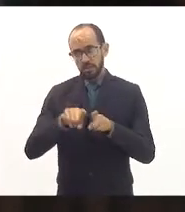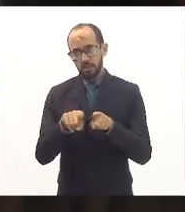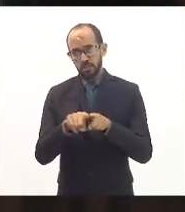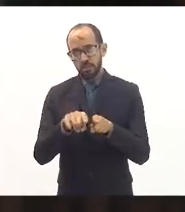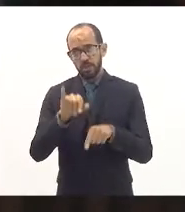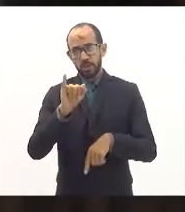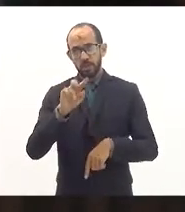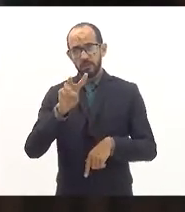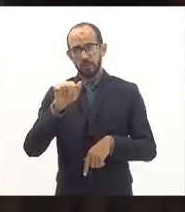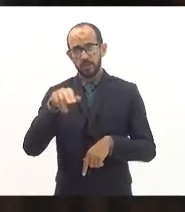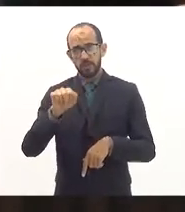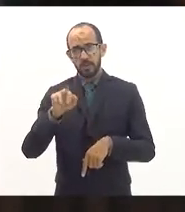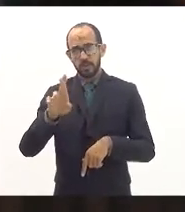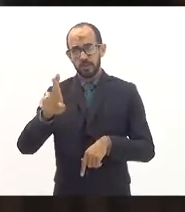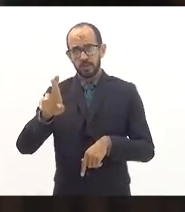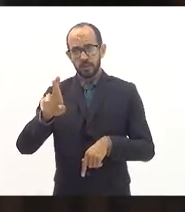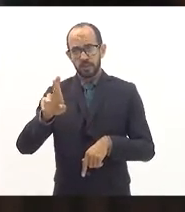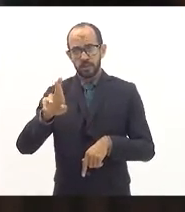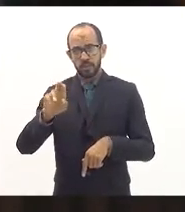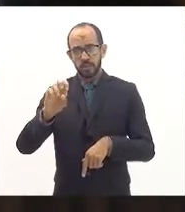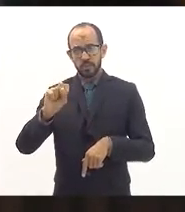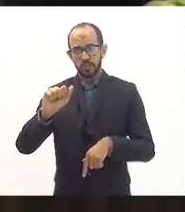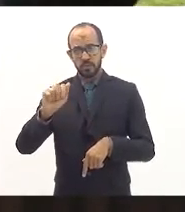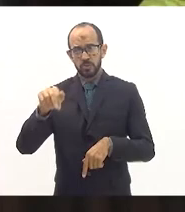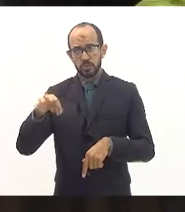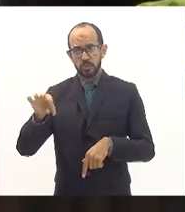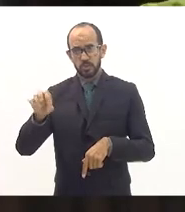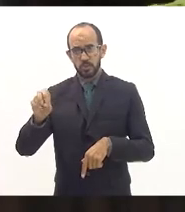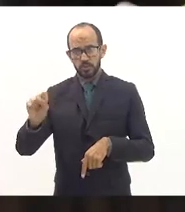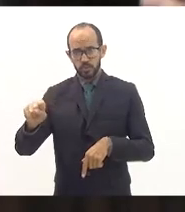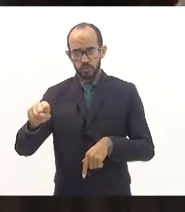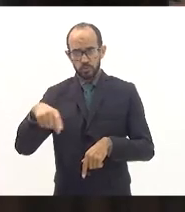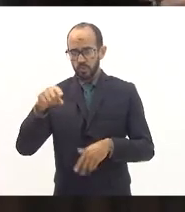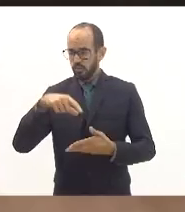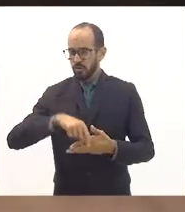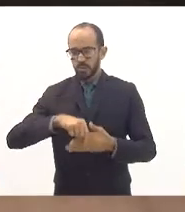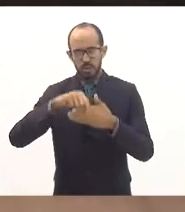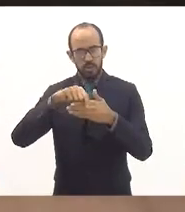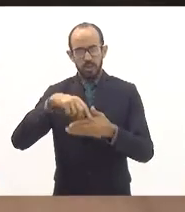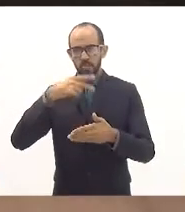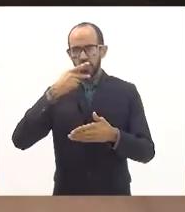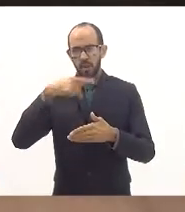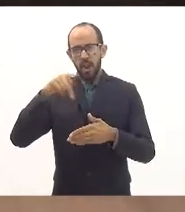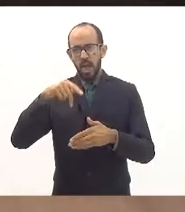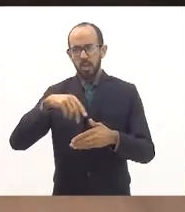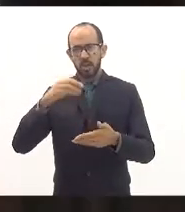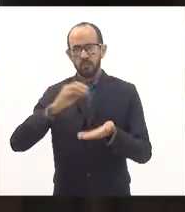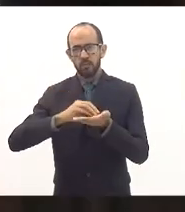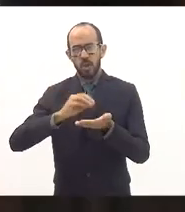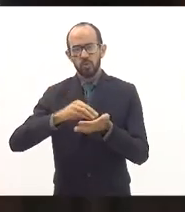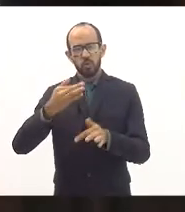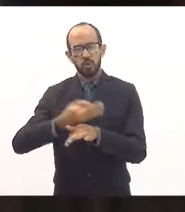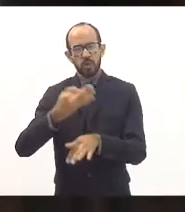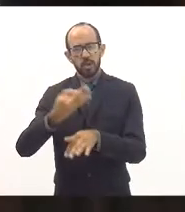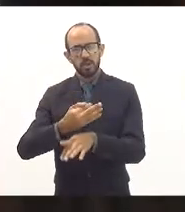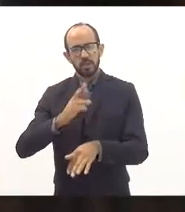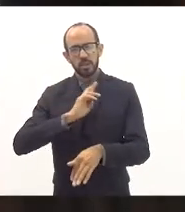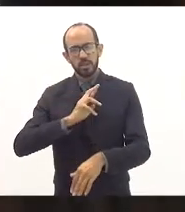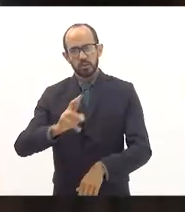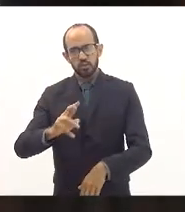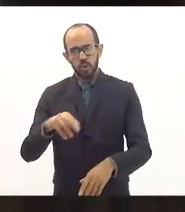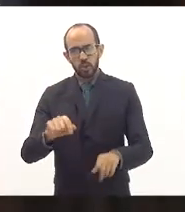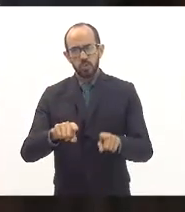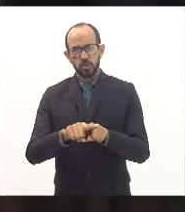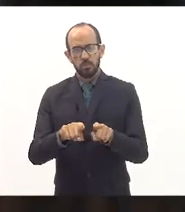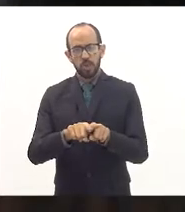Santos, nosso líder quando o tema é intolerância religiosa. Agradecer a Alexandre Carcará, presidente